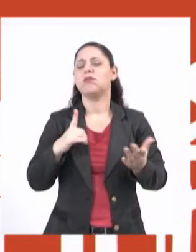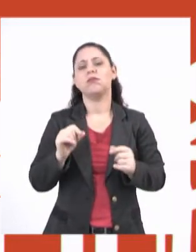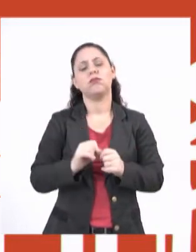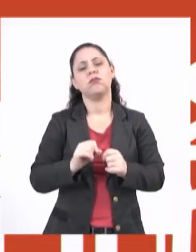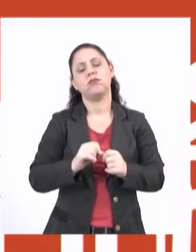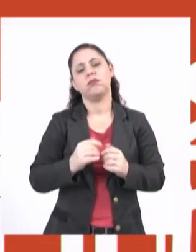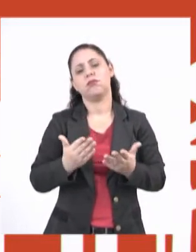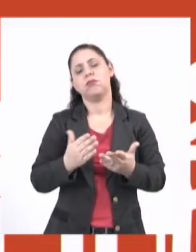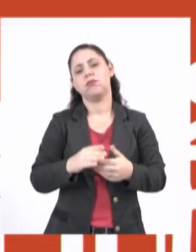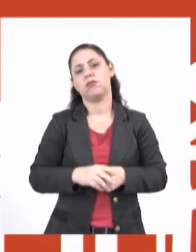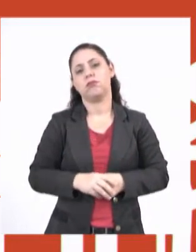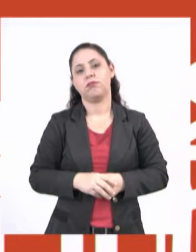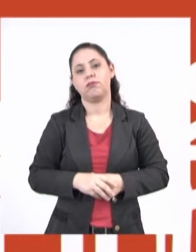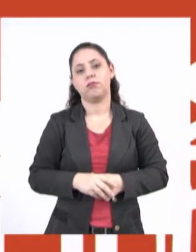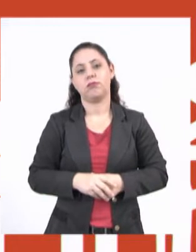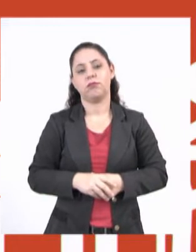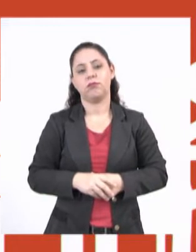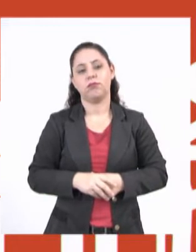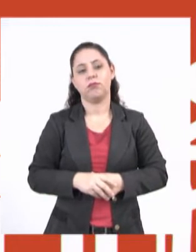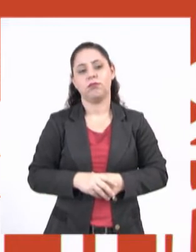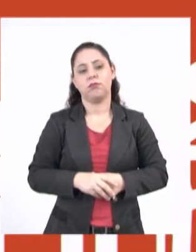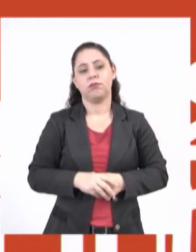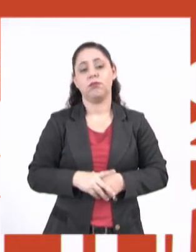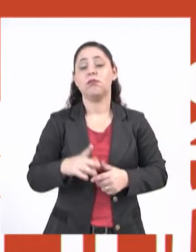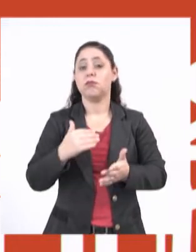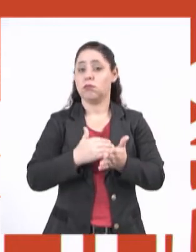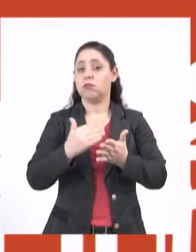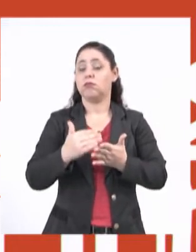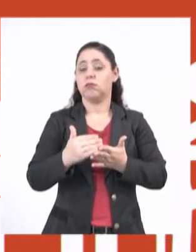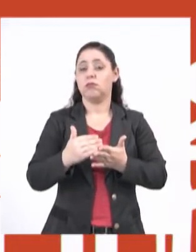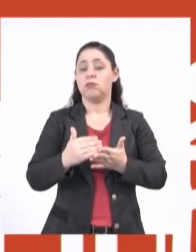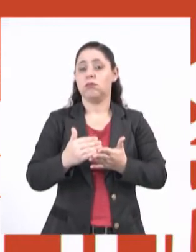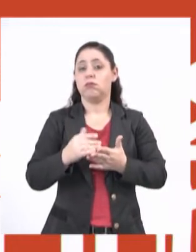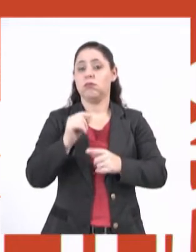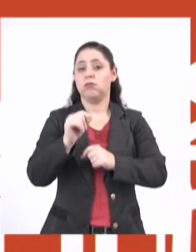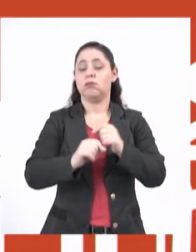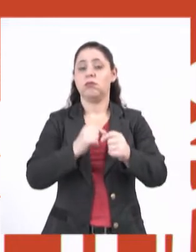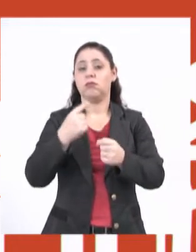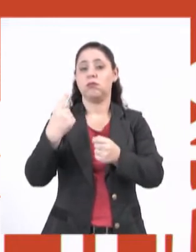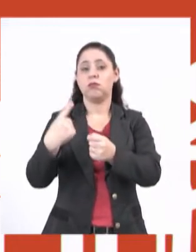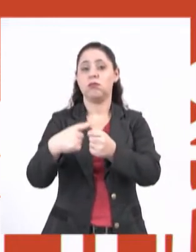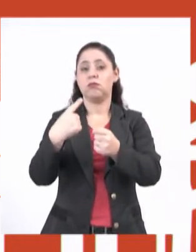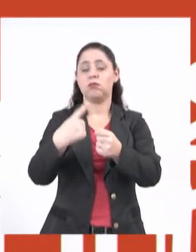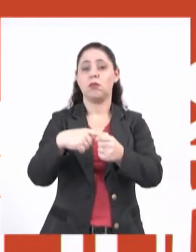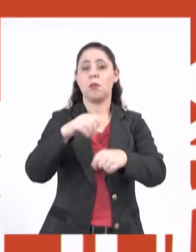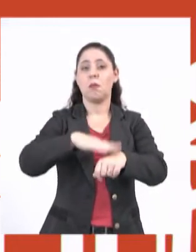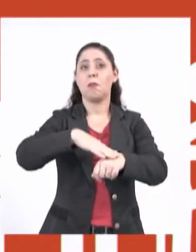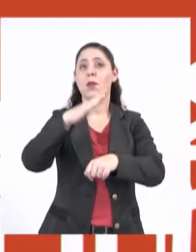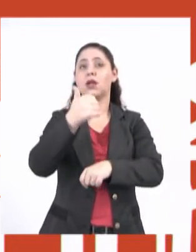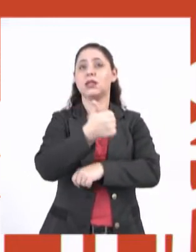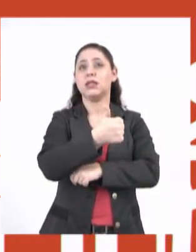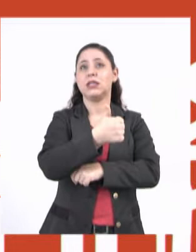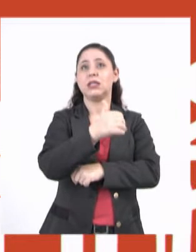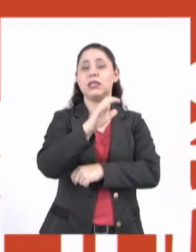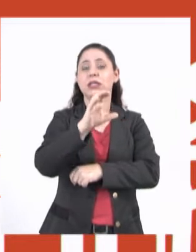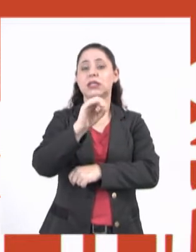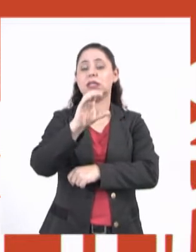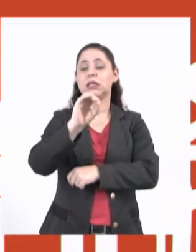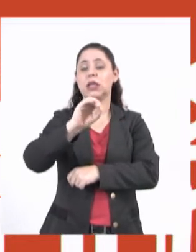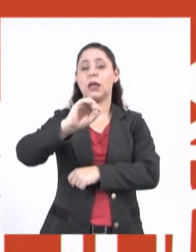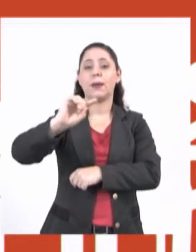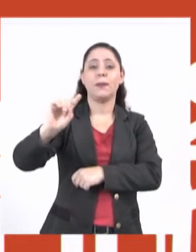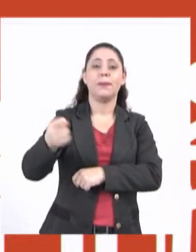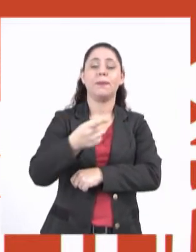né? A gente pretende inicialmente propô-los para municípios acima de 100 mil habitantes e o